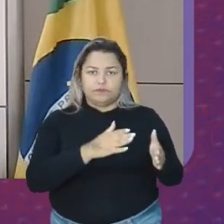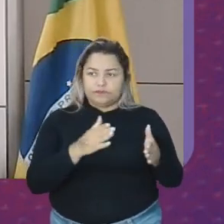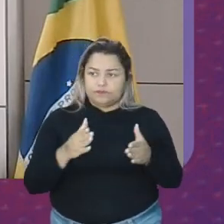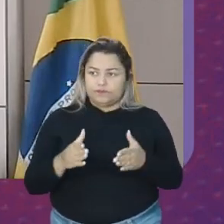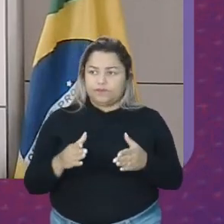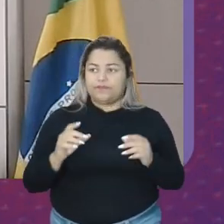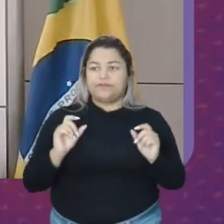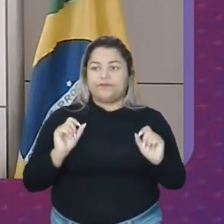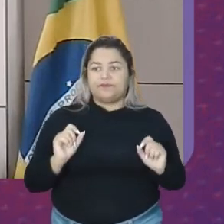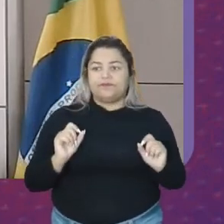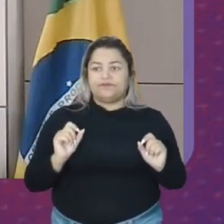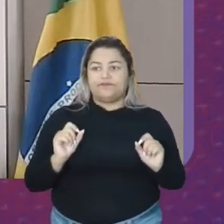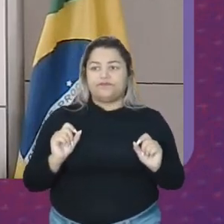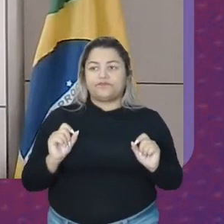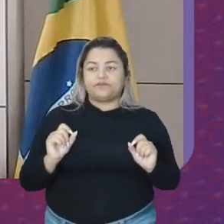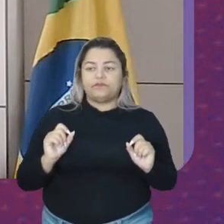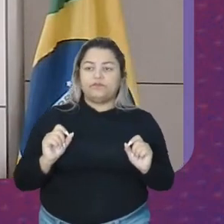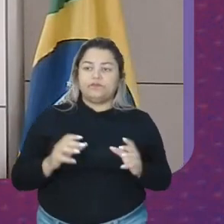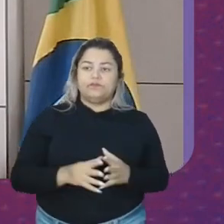muita subjetividade.